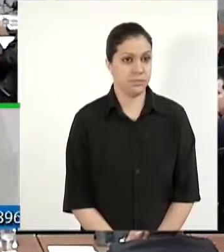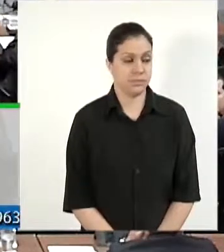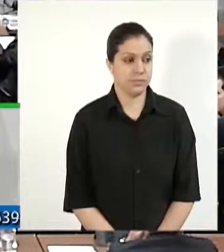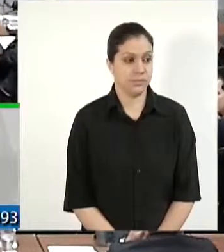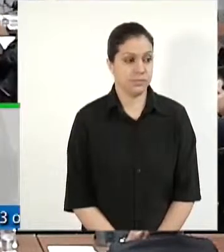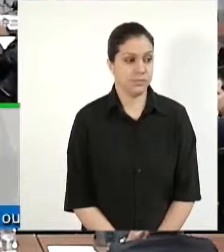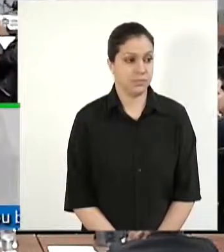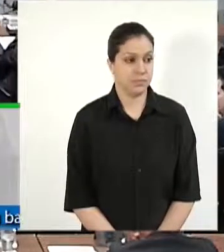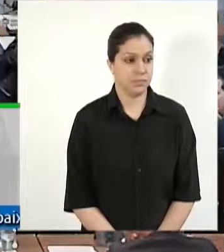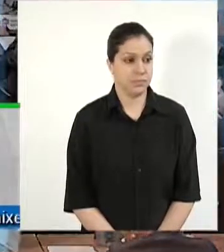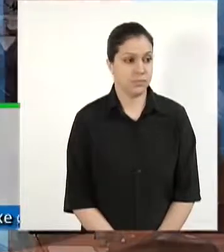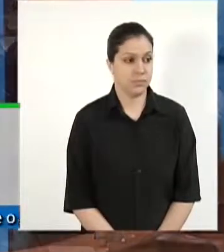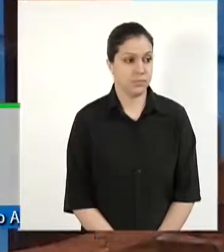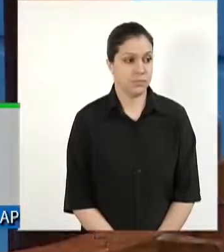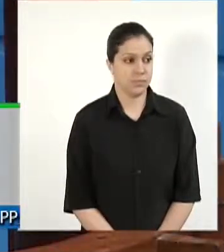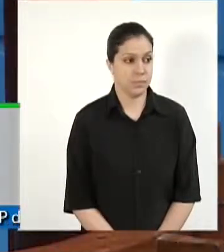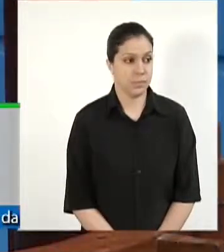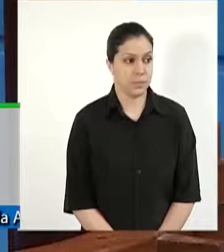Senhor presidente,